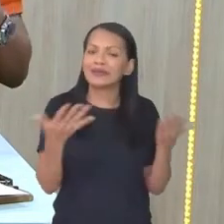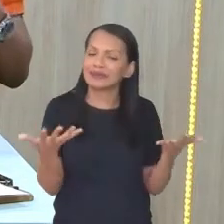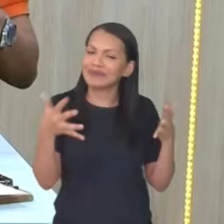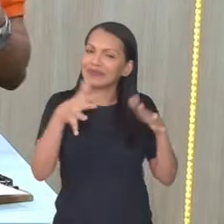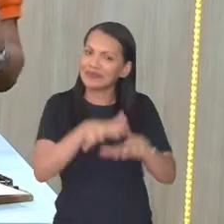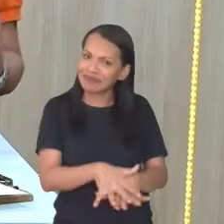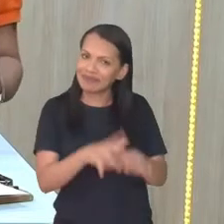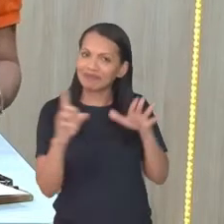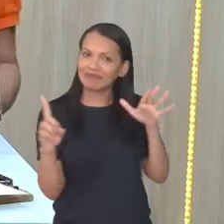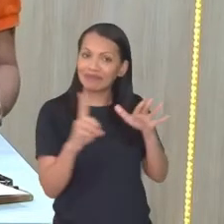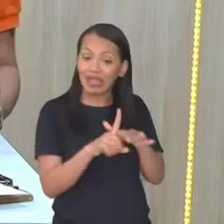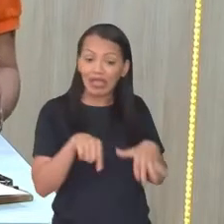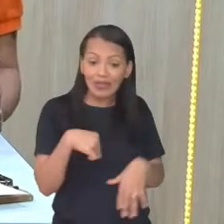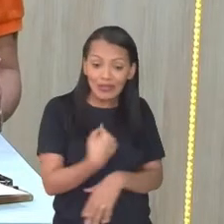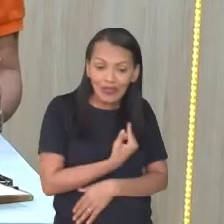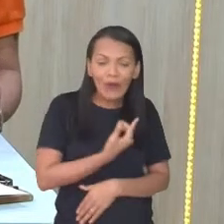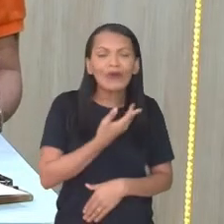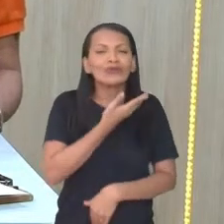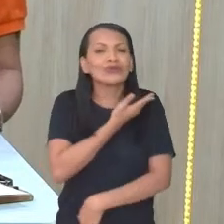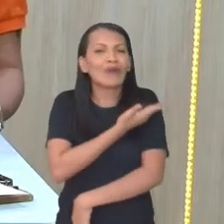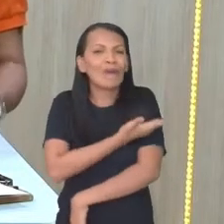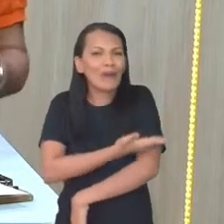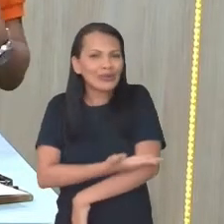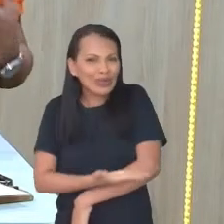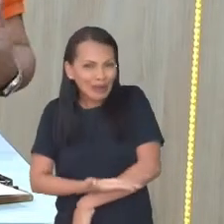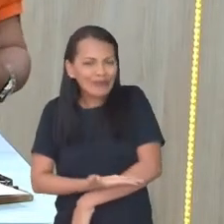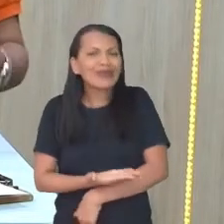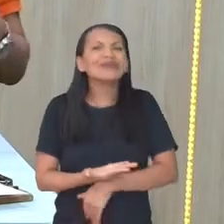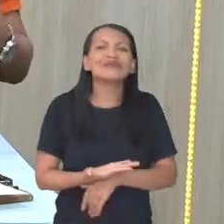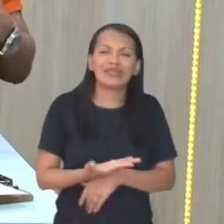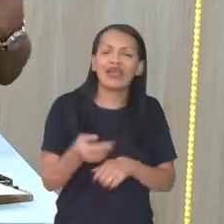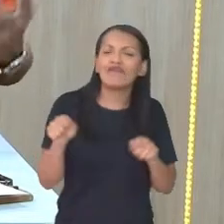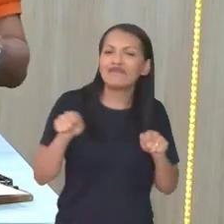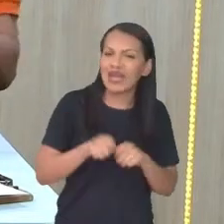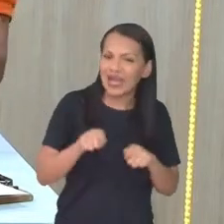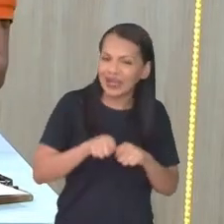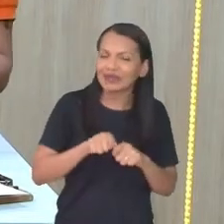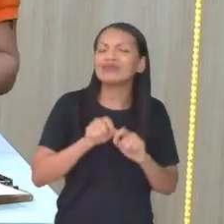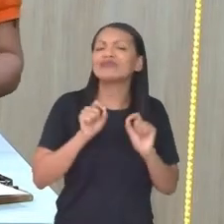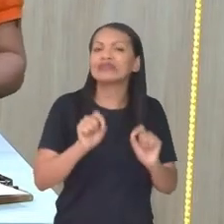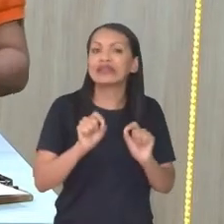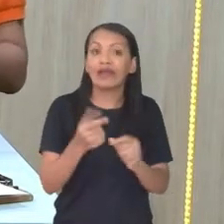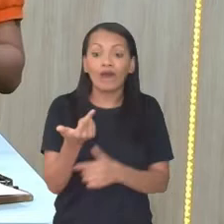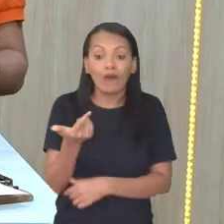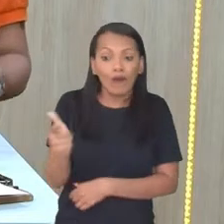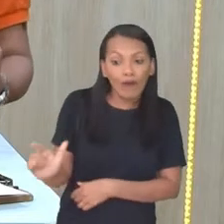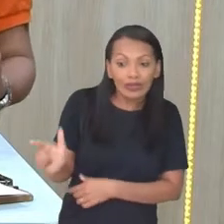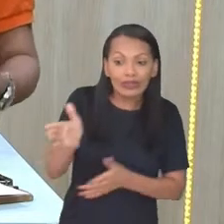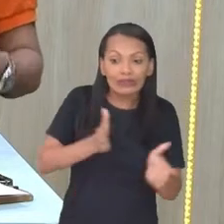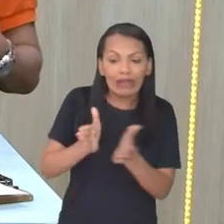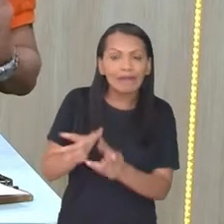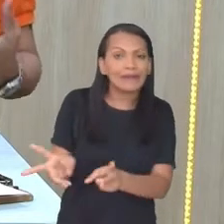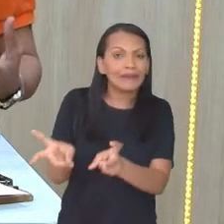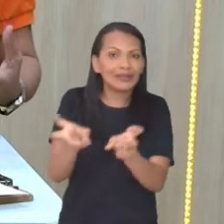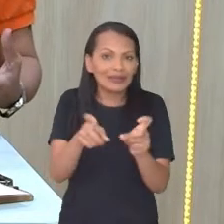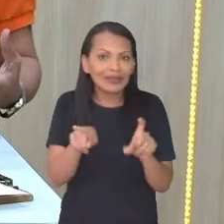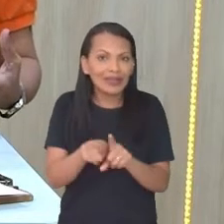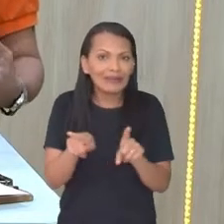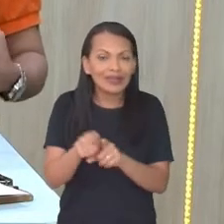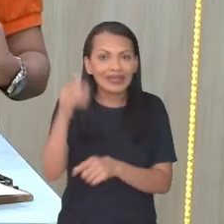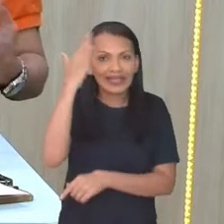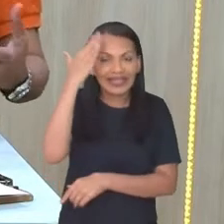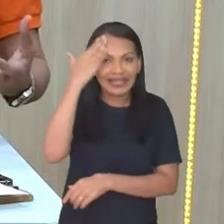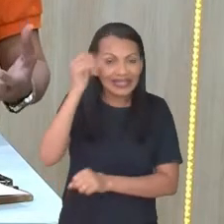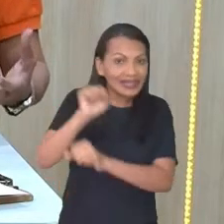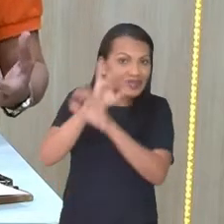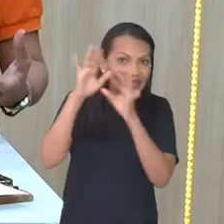gente, através das nossas atitudes, a gente faz com que as outras acessibilidades sejam percebidas, sejam entendidas e